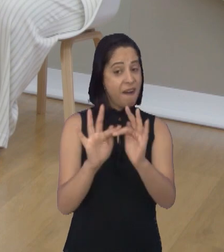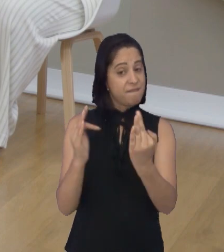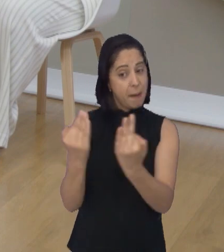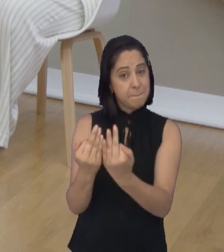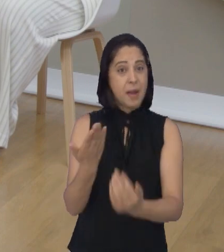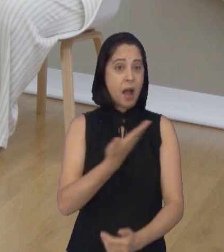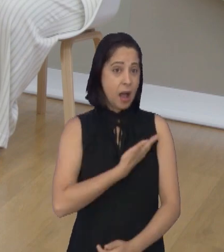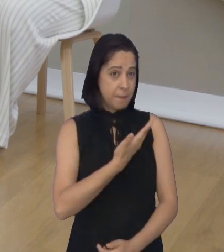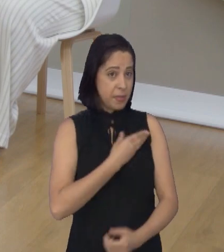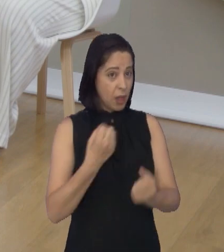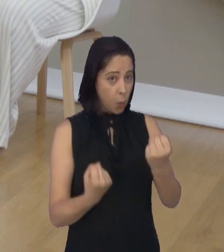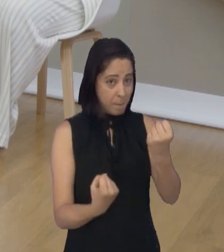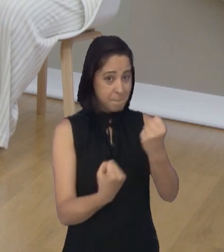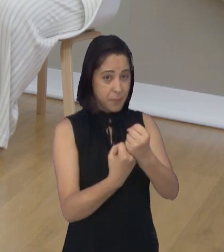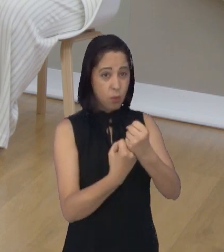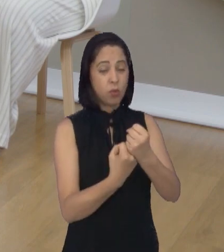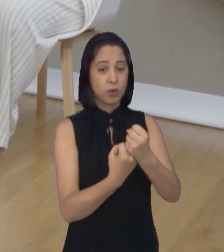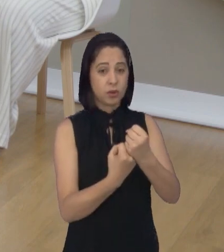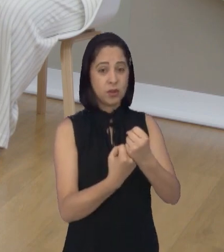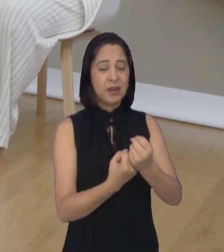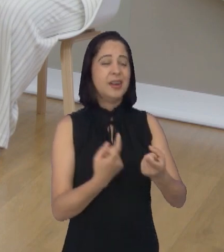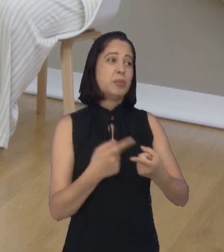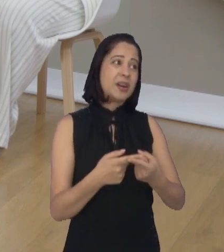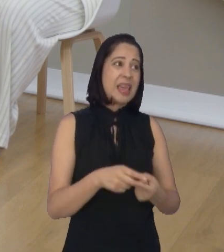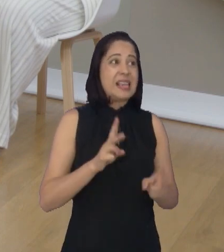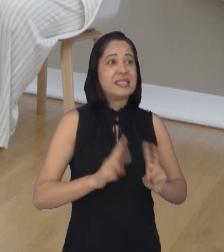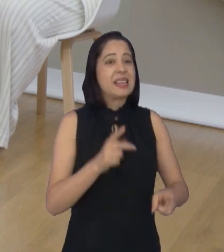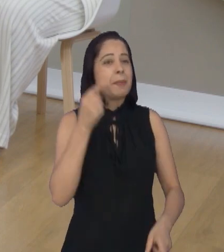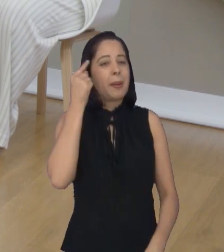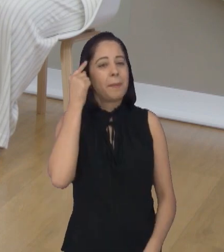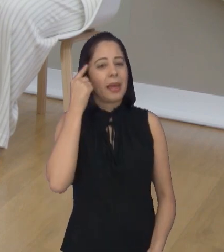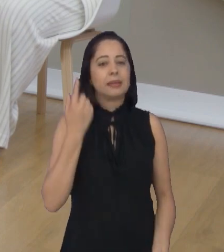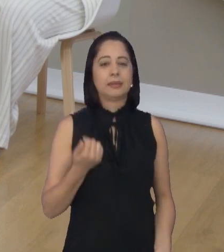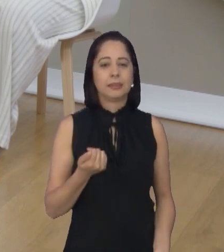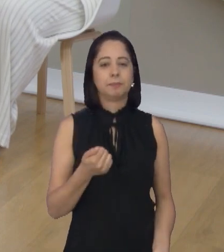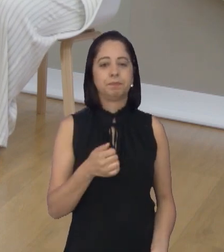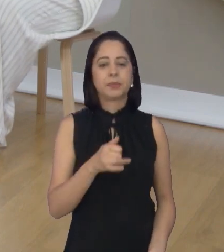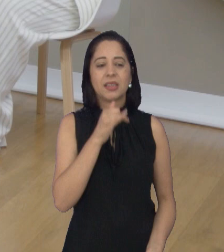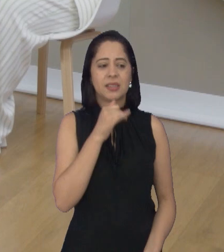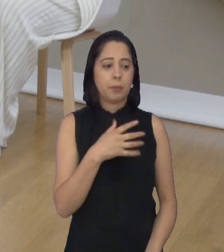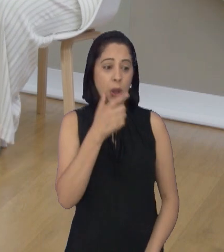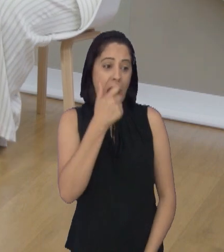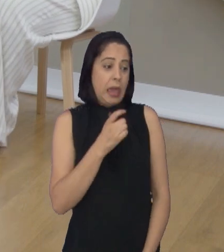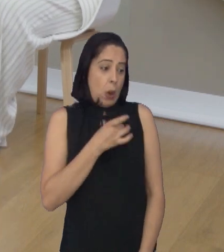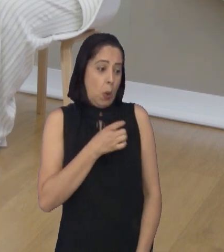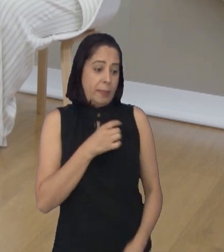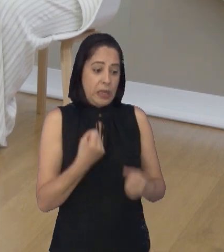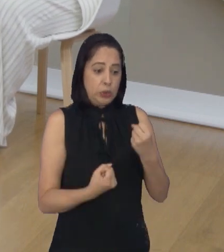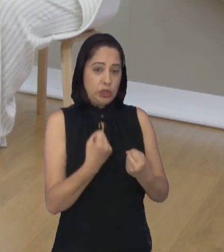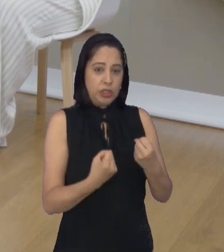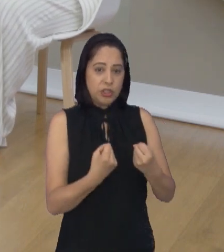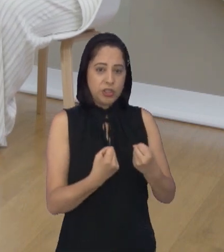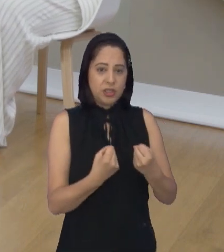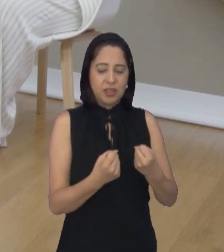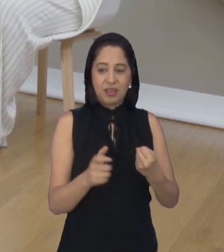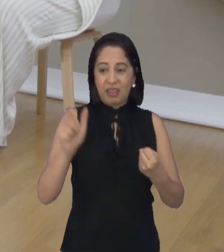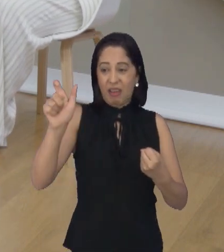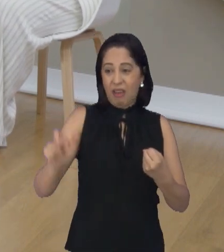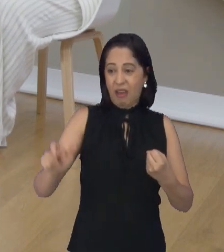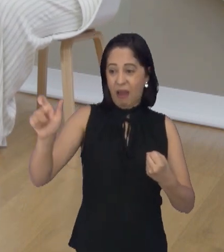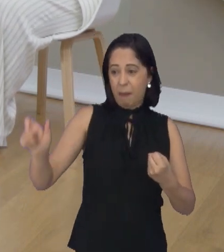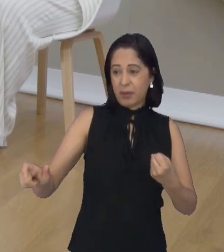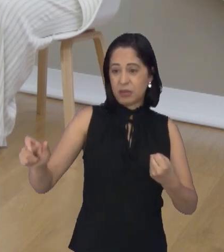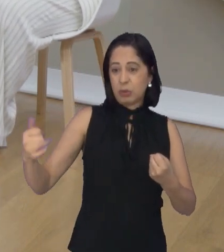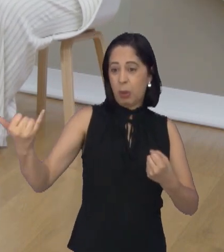dos amigos, essa questão... Porque a gente pensa assim, quando alguém comenta, né, eu tenho medo de dirigir, geralmente vem a frase